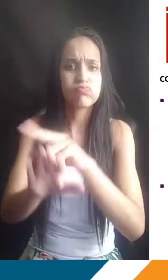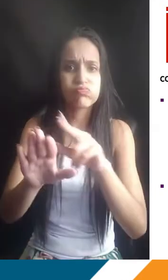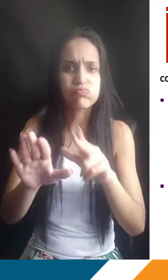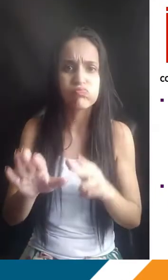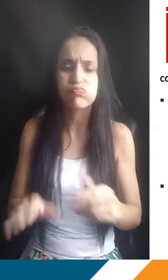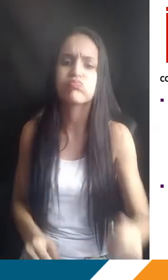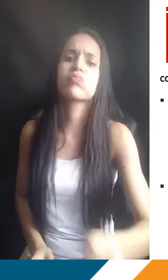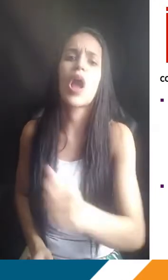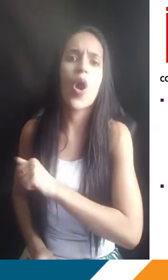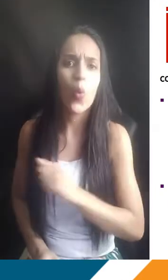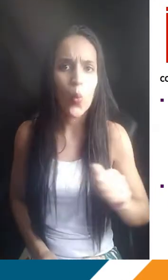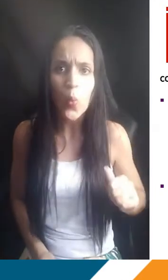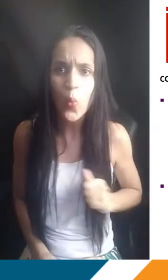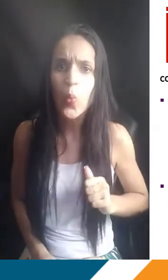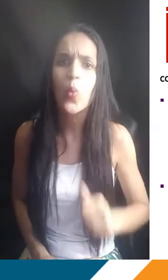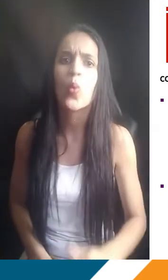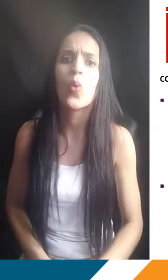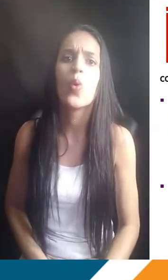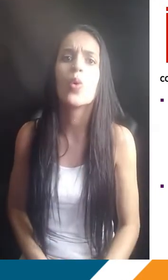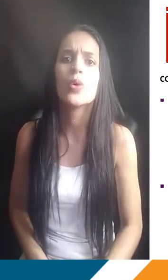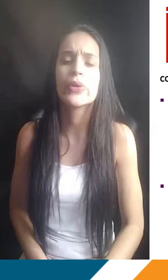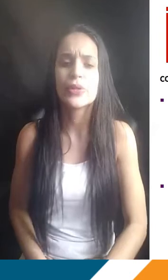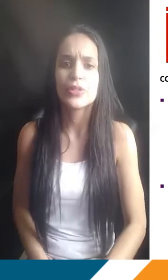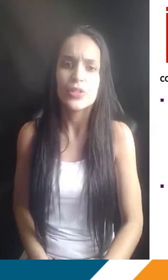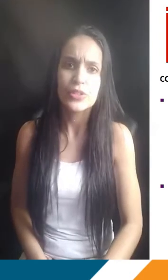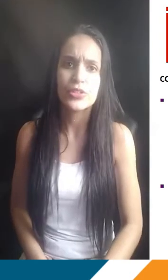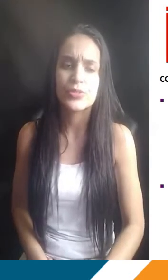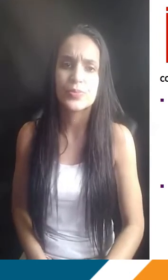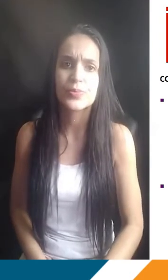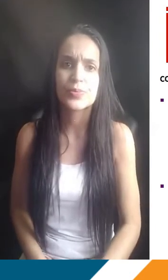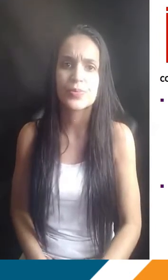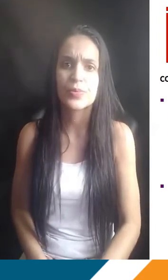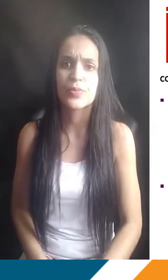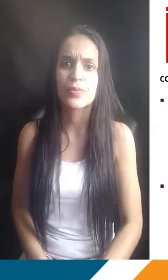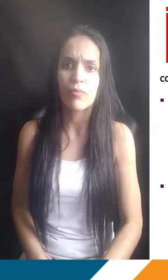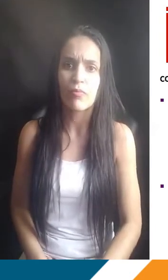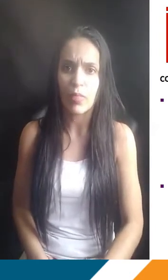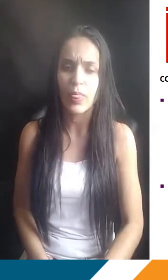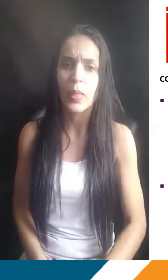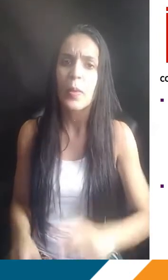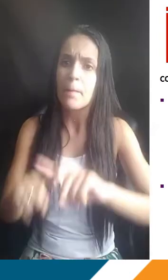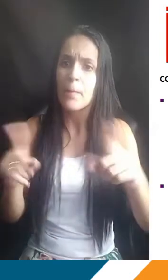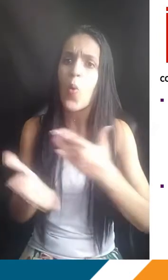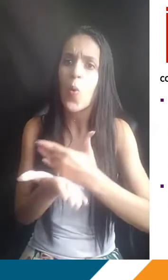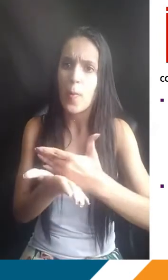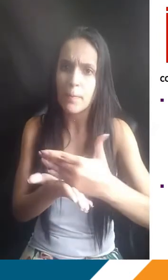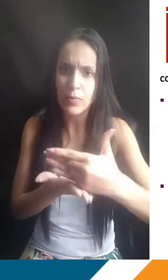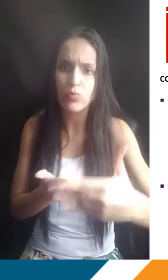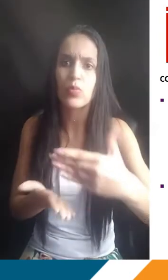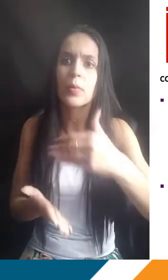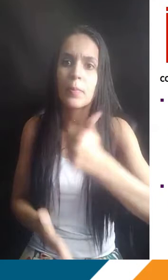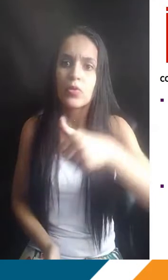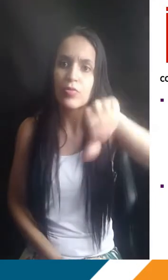Campos. Vai haver uma oficialização do movimento concreto em 1956, com